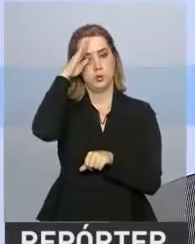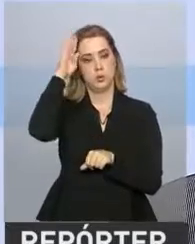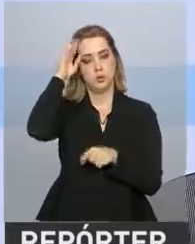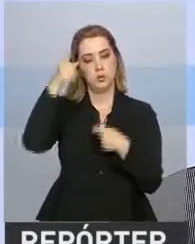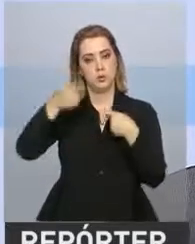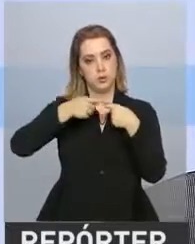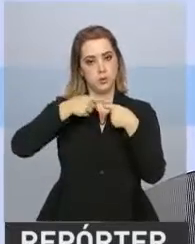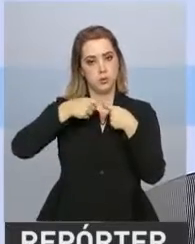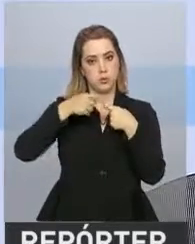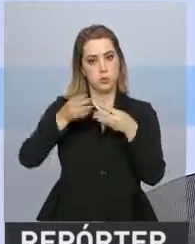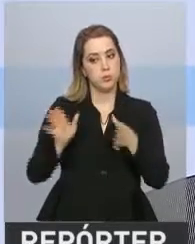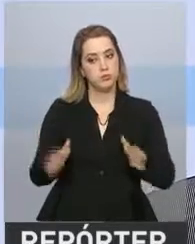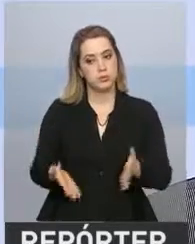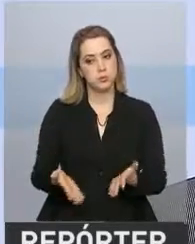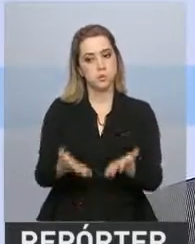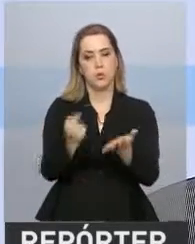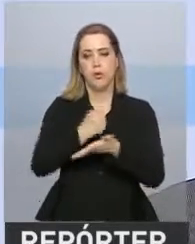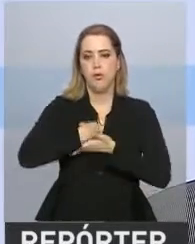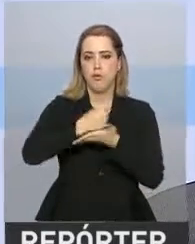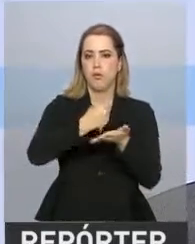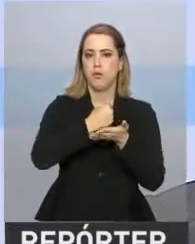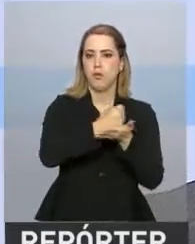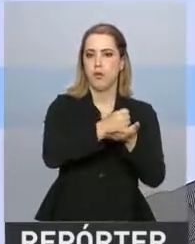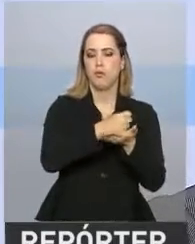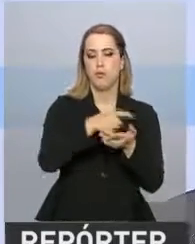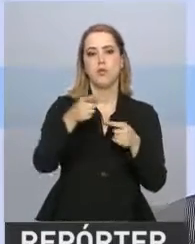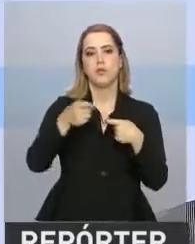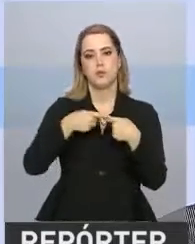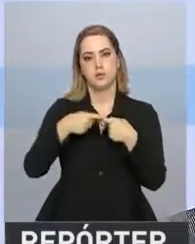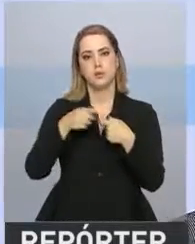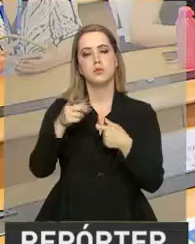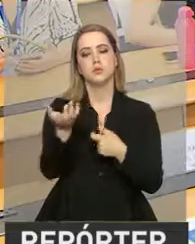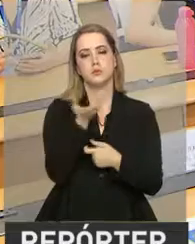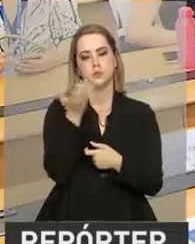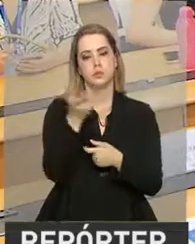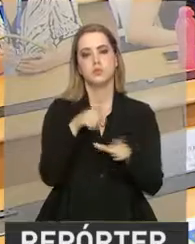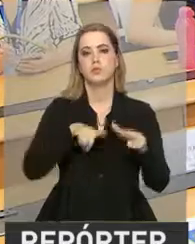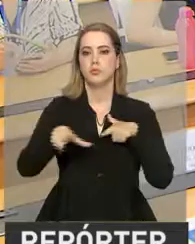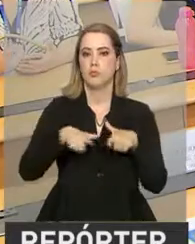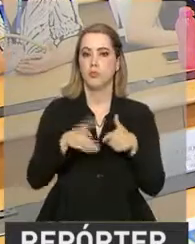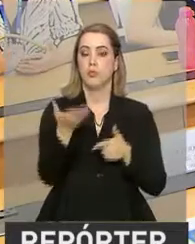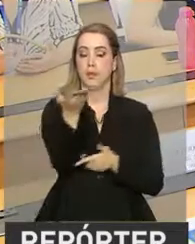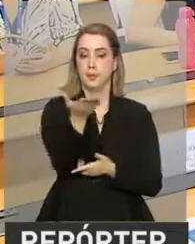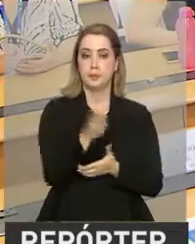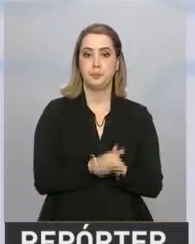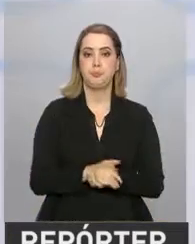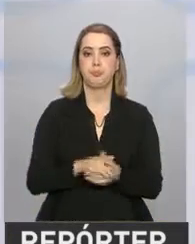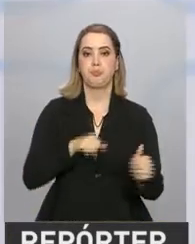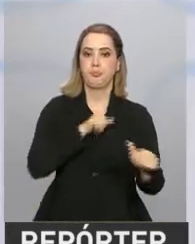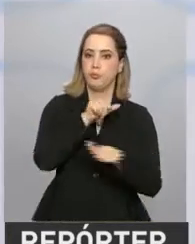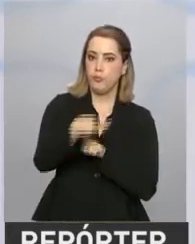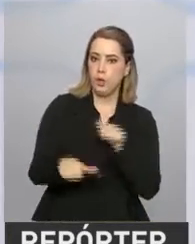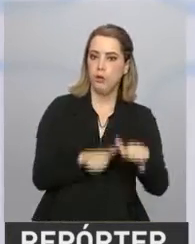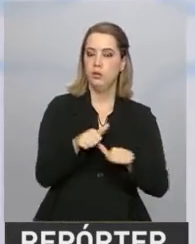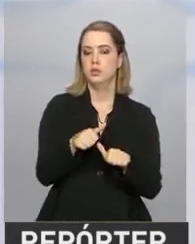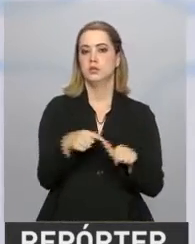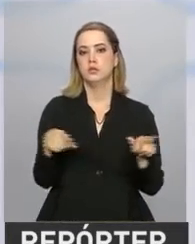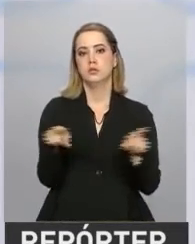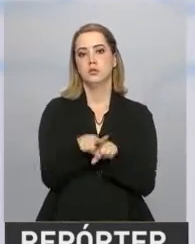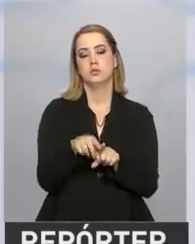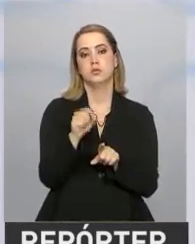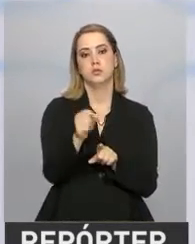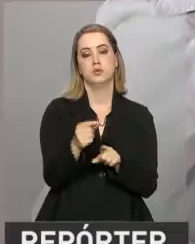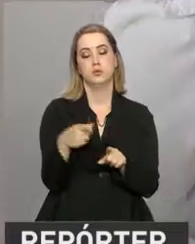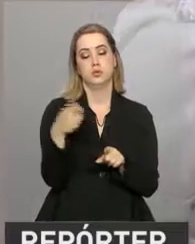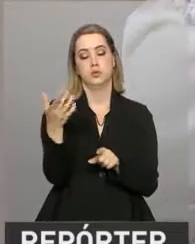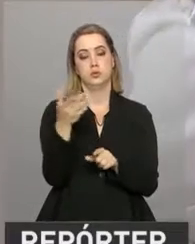provoque uma oferta de profissionais que de fato se dispõem a ocupar essas vagas. Além de renovar o contrato, o Ministério da Saúde